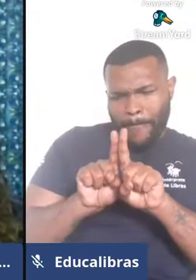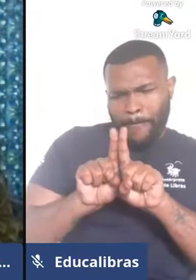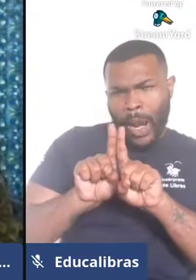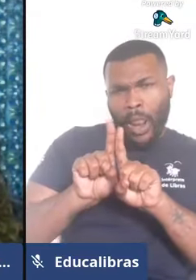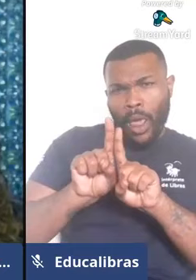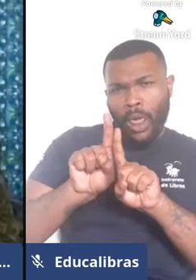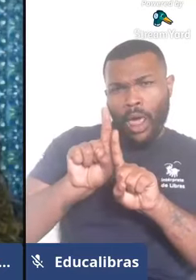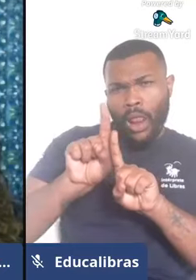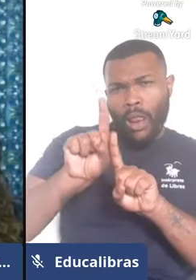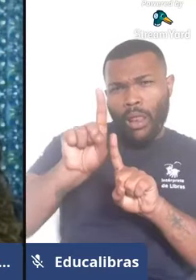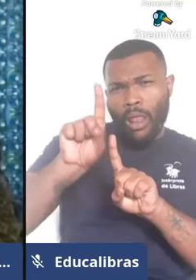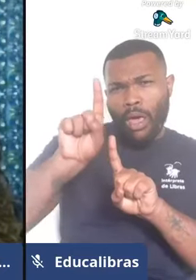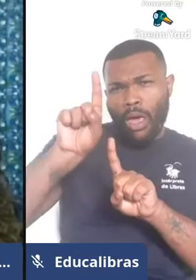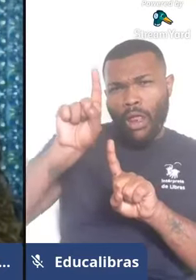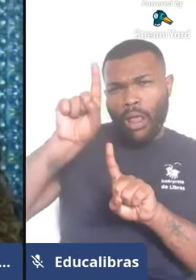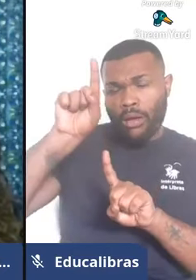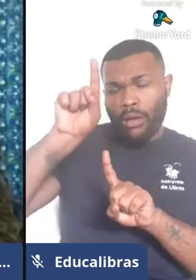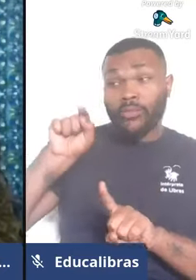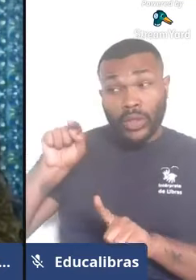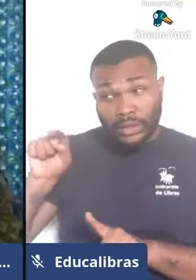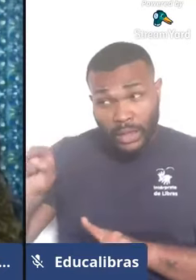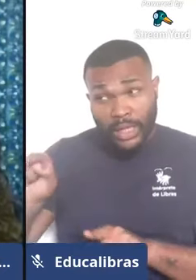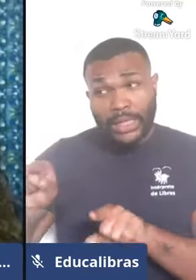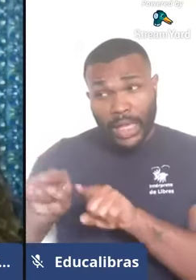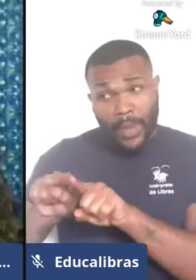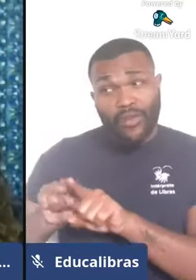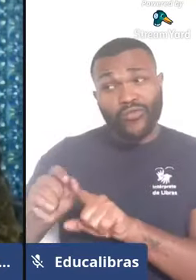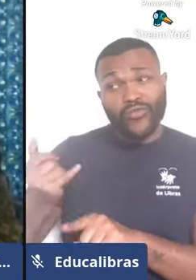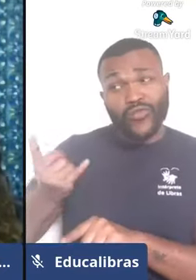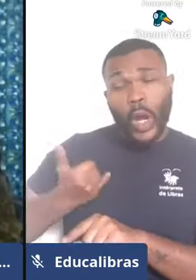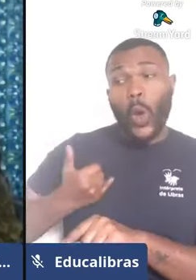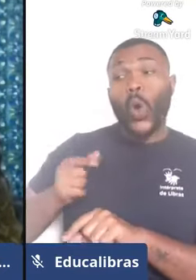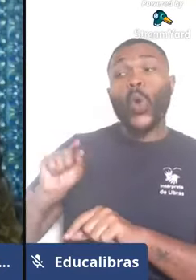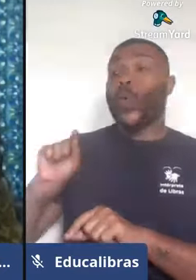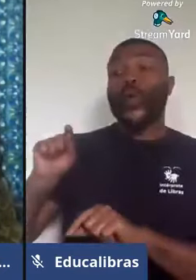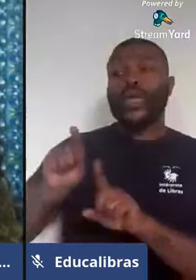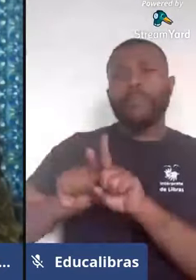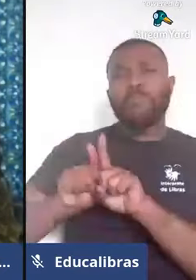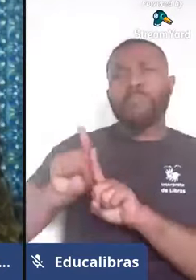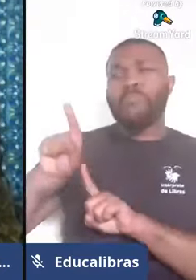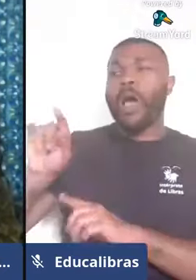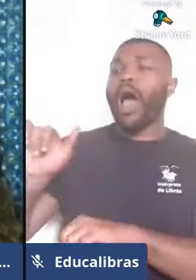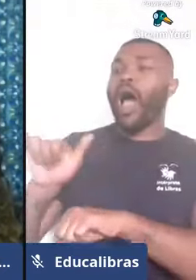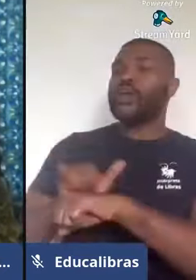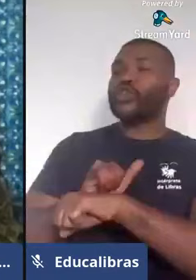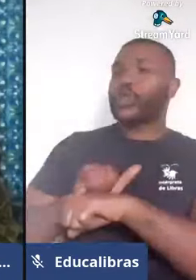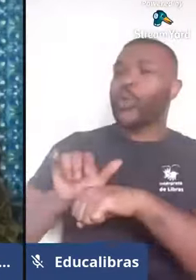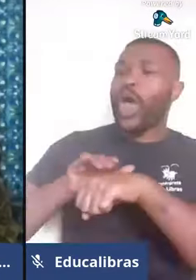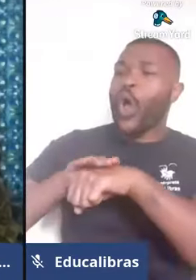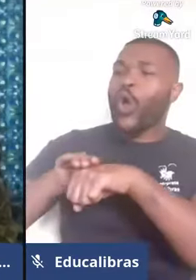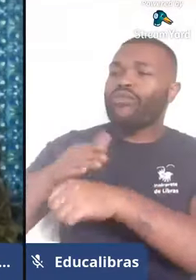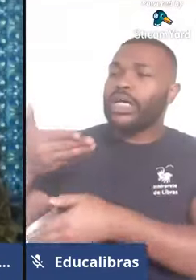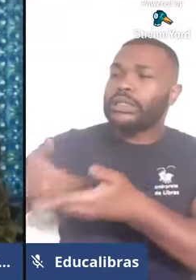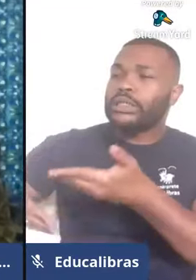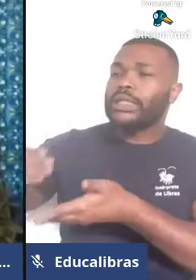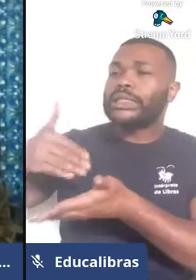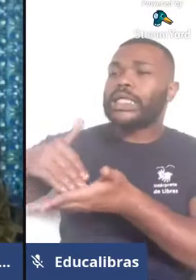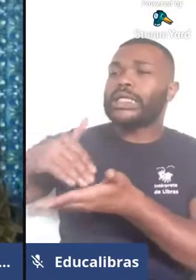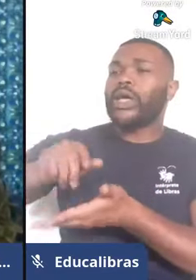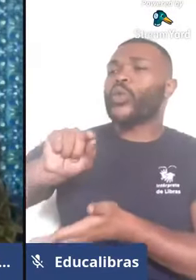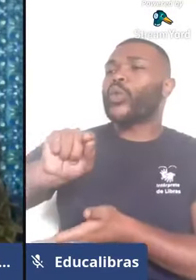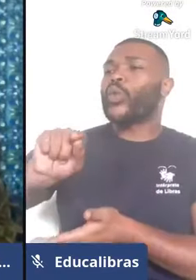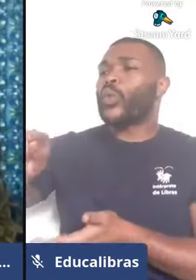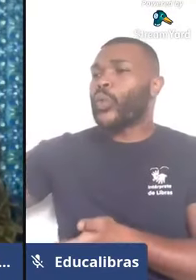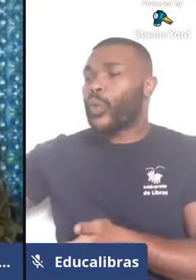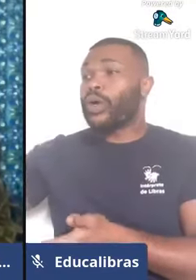nisso, nessa articulação com os secretários. O prefeito Bruno Covas e o João Dória antes, né,